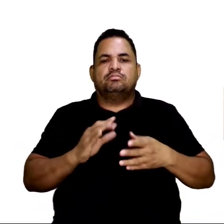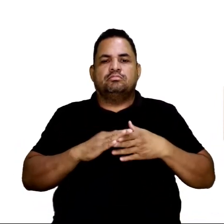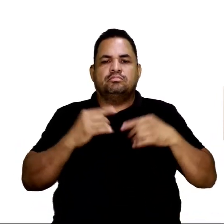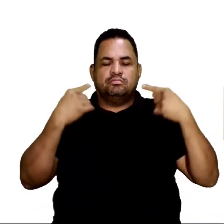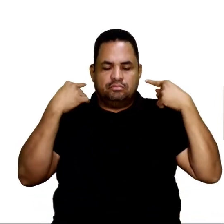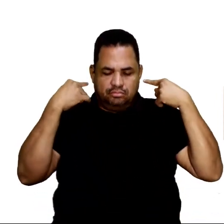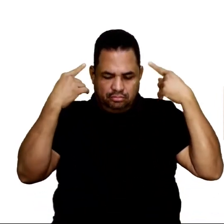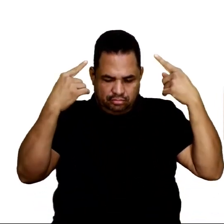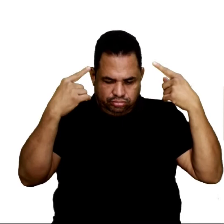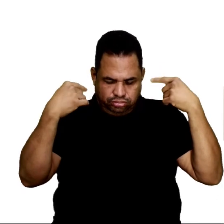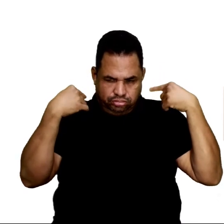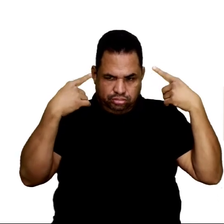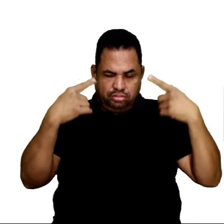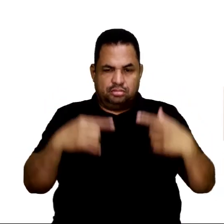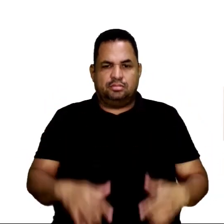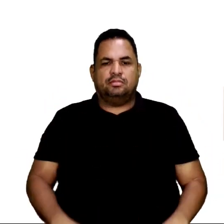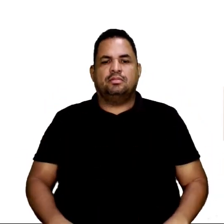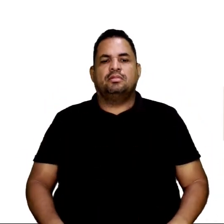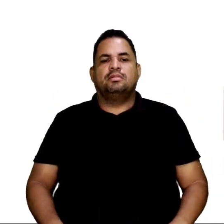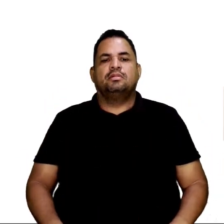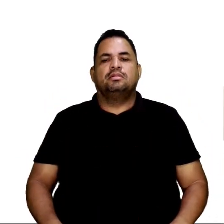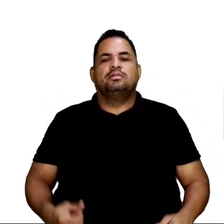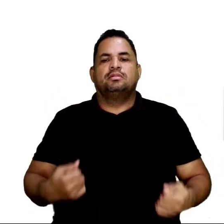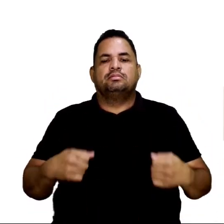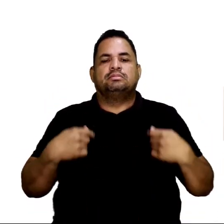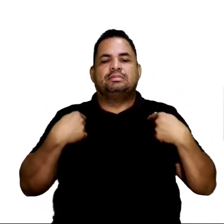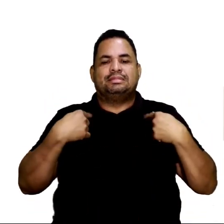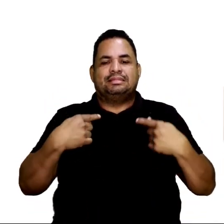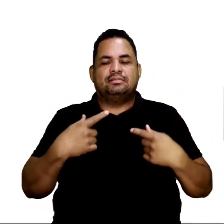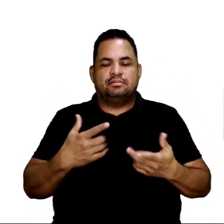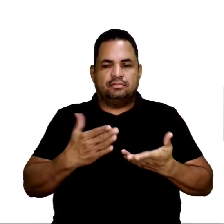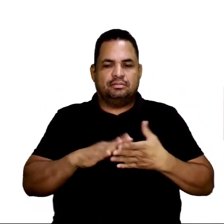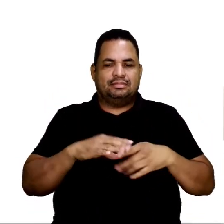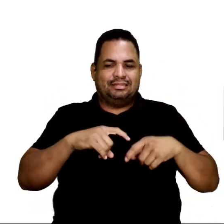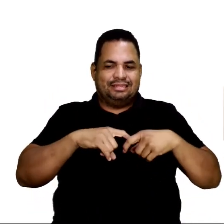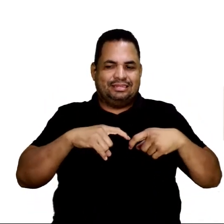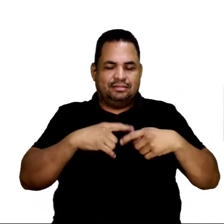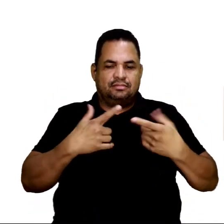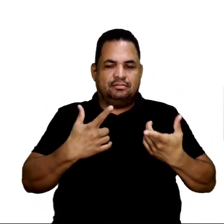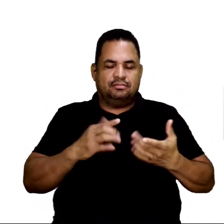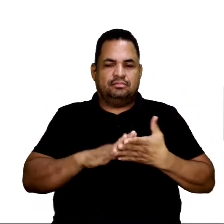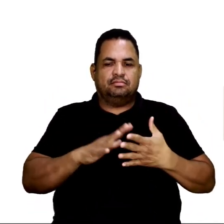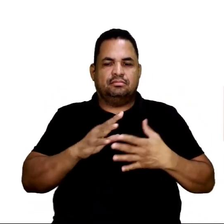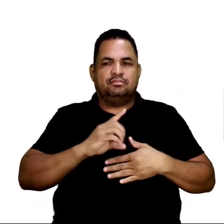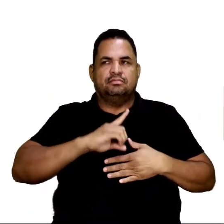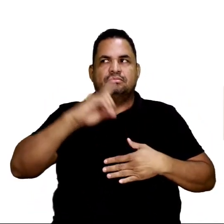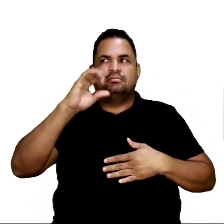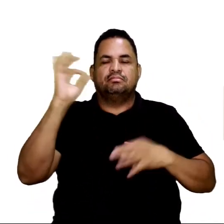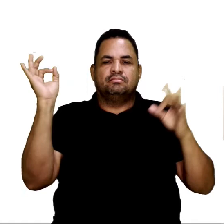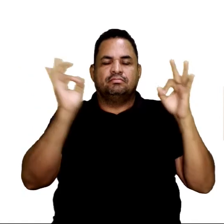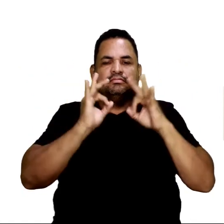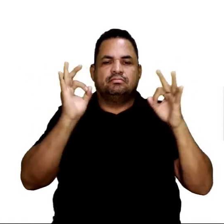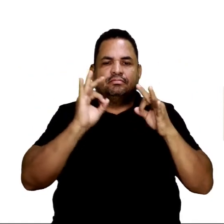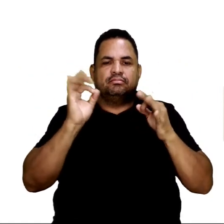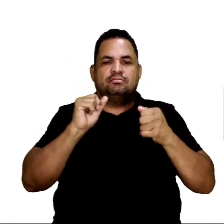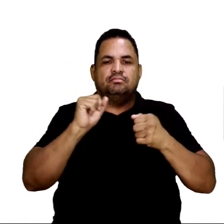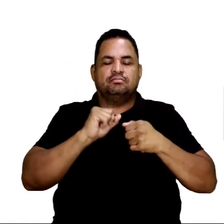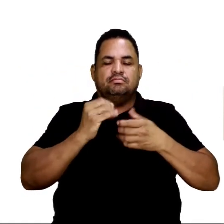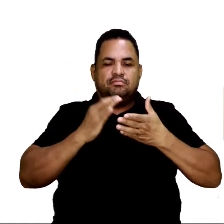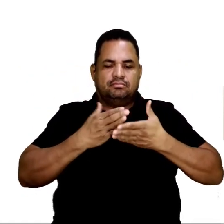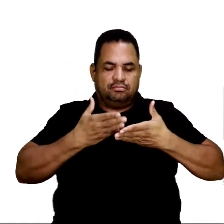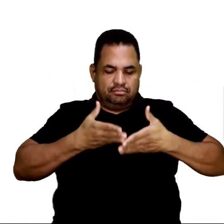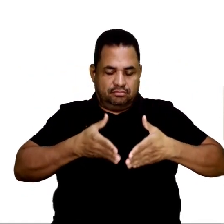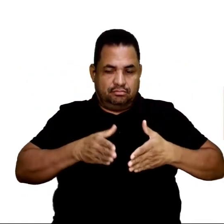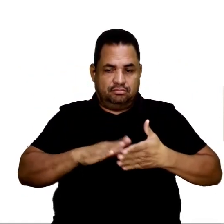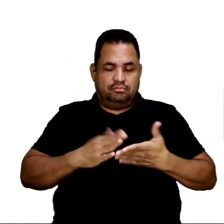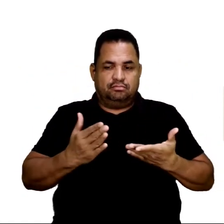cabeça e poderia engatar, né, alguma coisa ali. Mas Deus é tão perfeito que fez com que esse bebê já tivesse